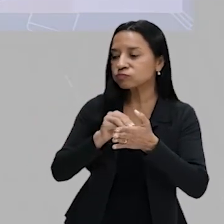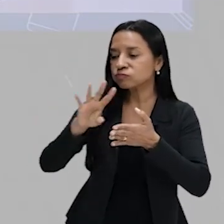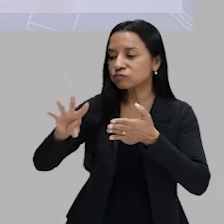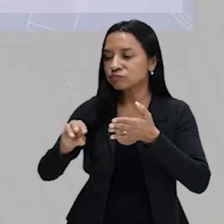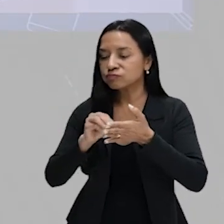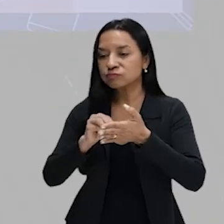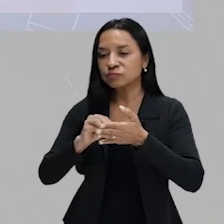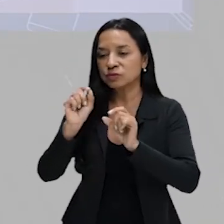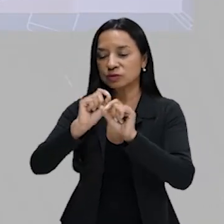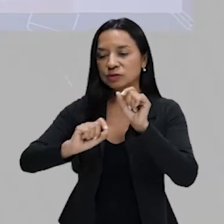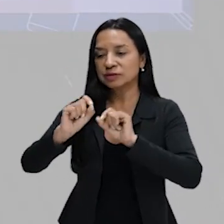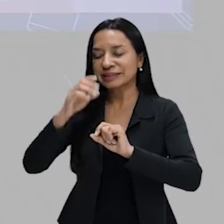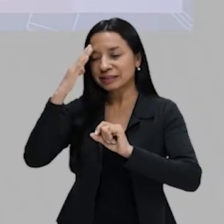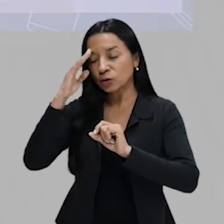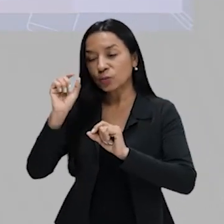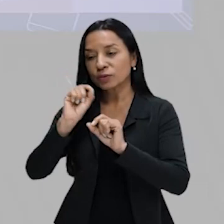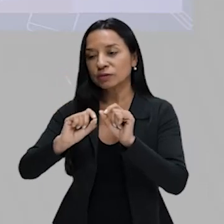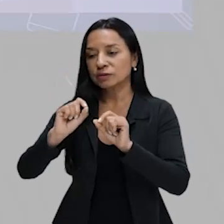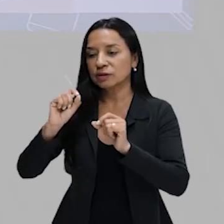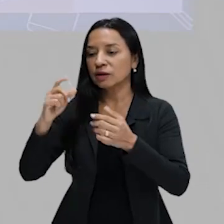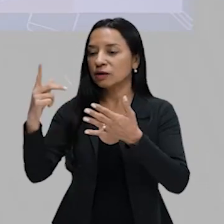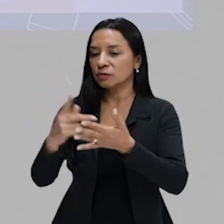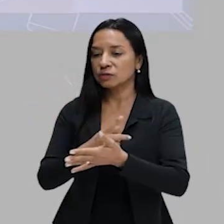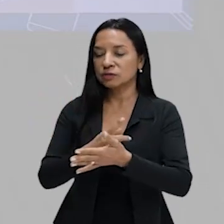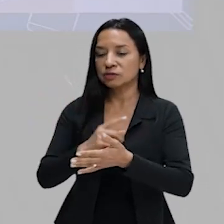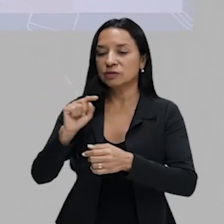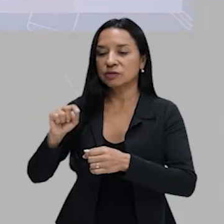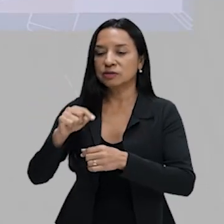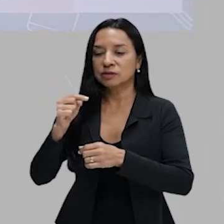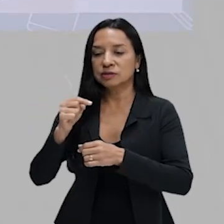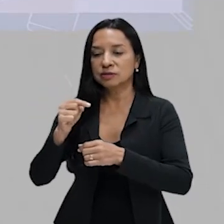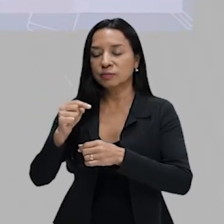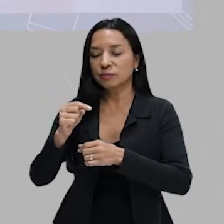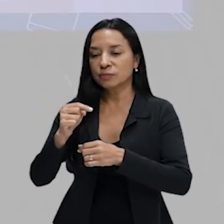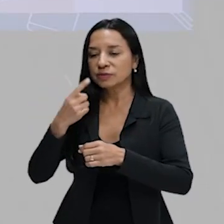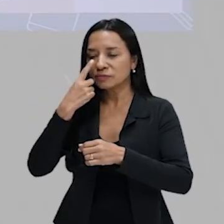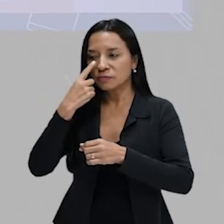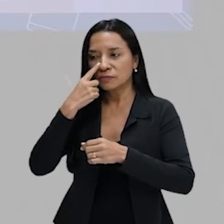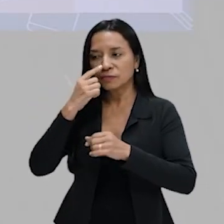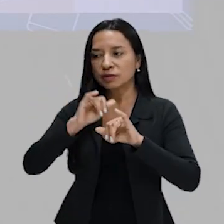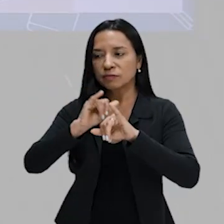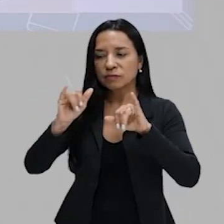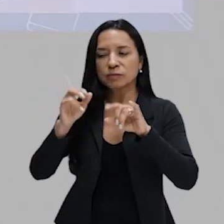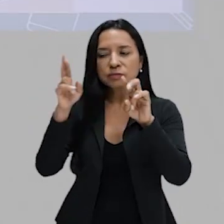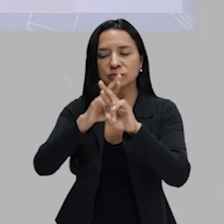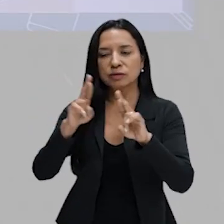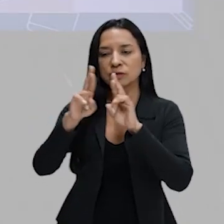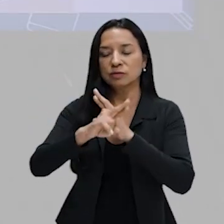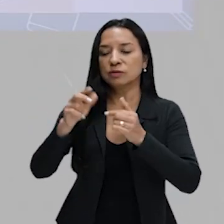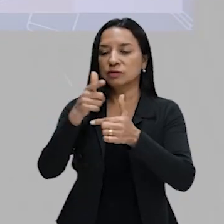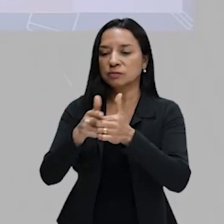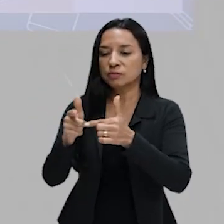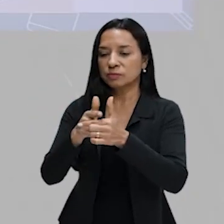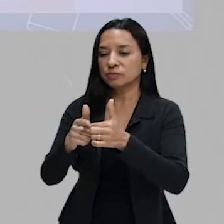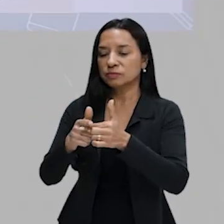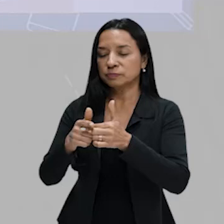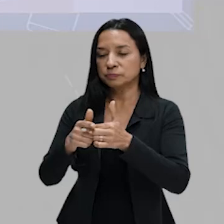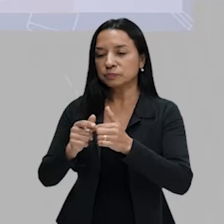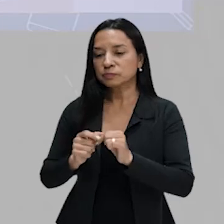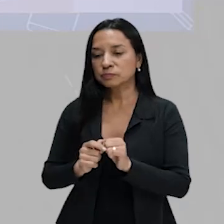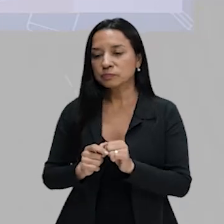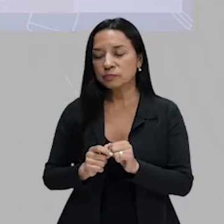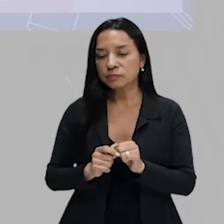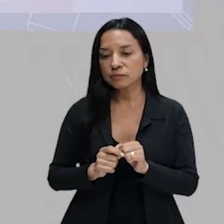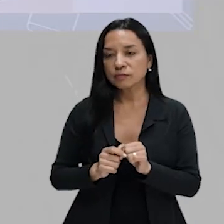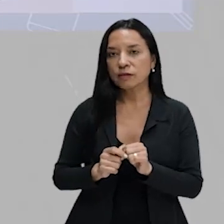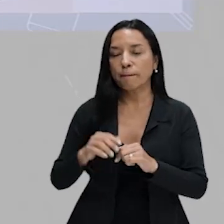está acontecendo. A seguir, recolhem-se informações relacionadas com o problema, que a gente chama de colheita de dados. Então, o